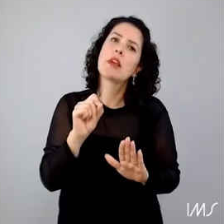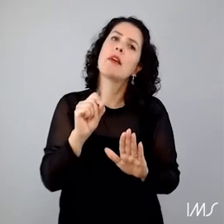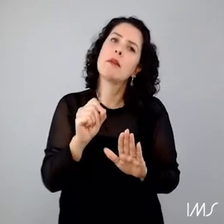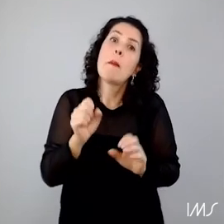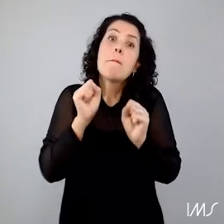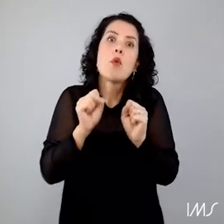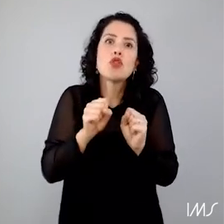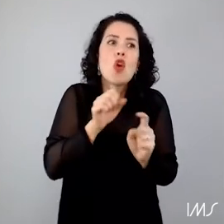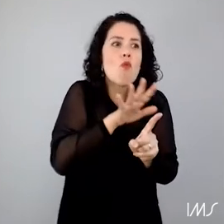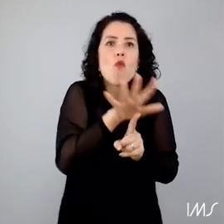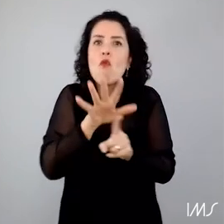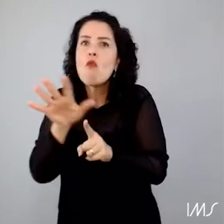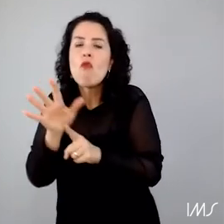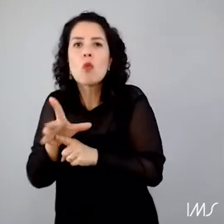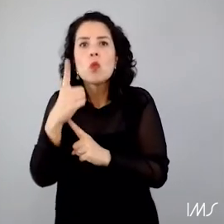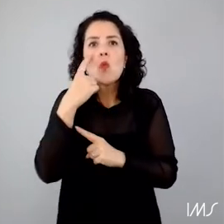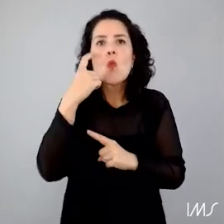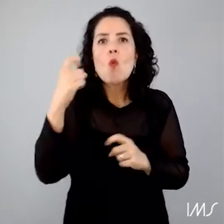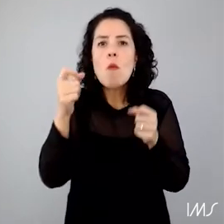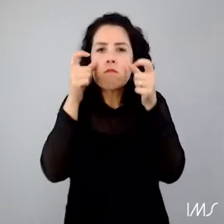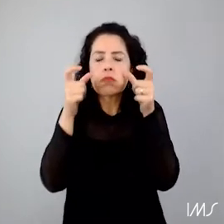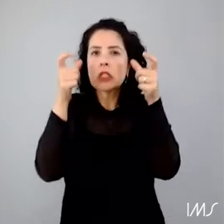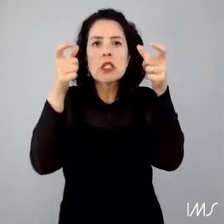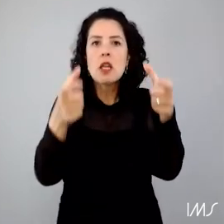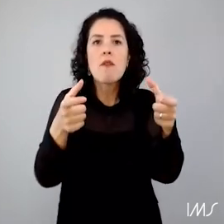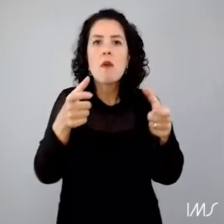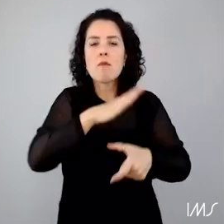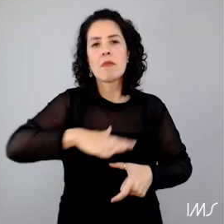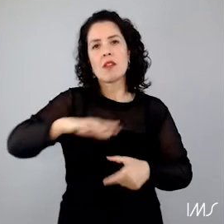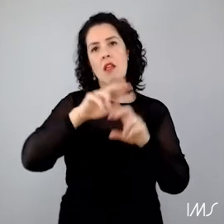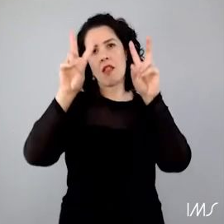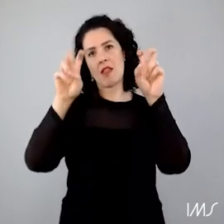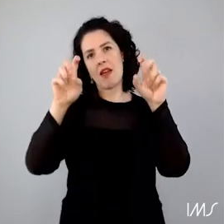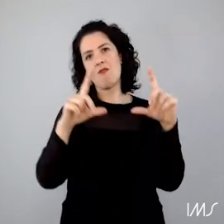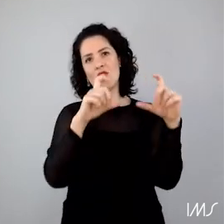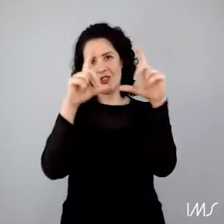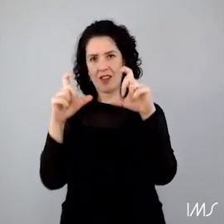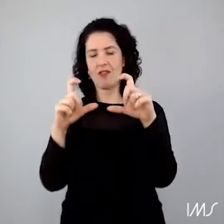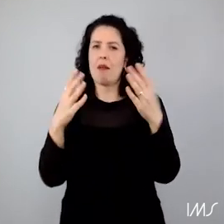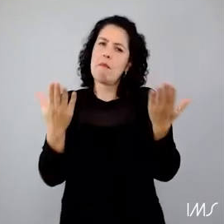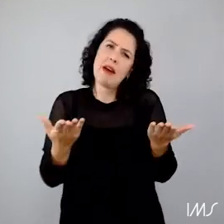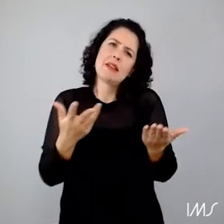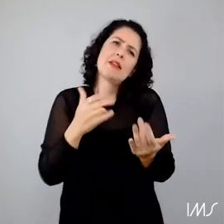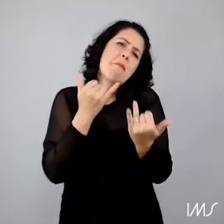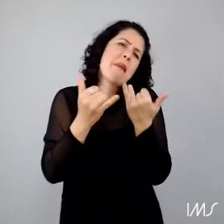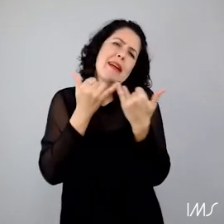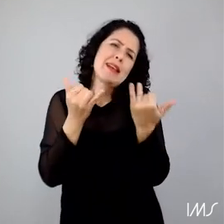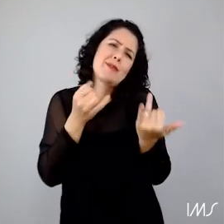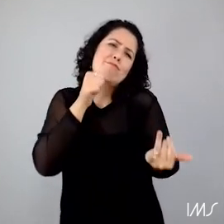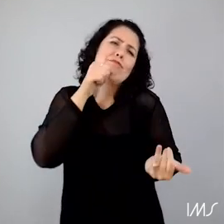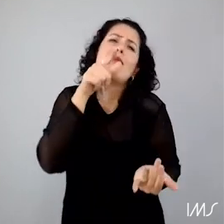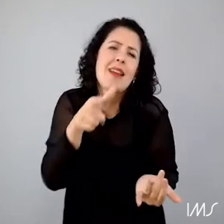público muito mais informado para o próprio campo da fotografia. Era uma certa ironia, com